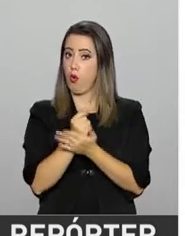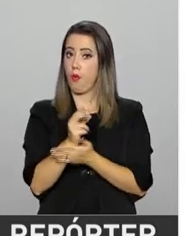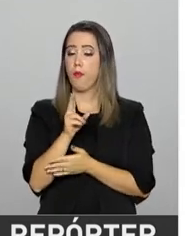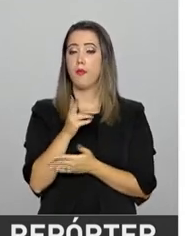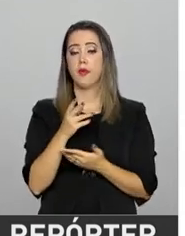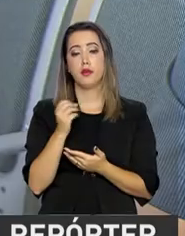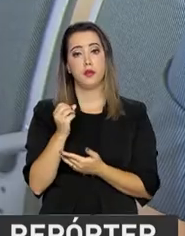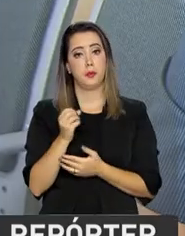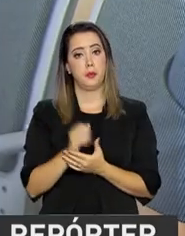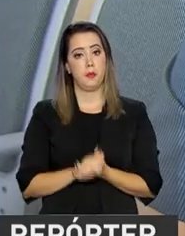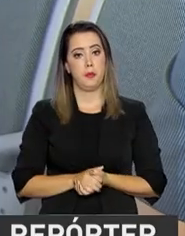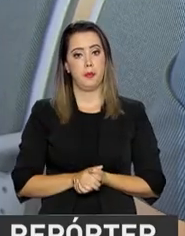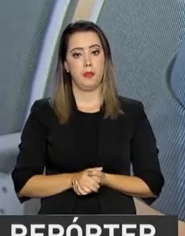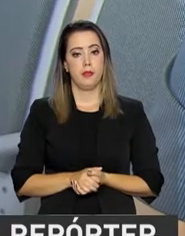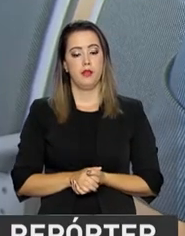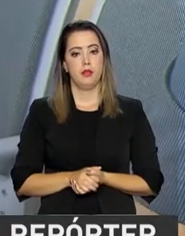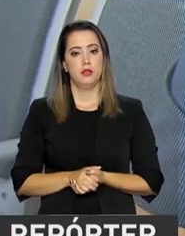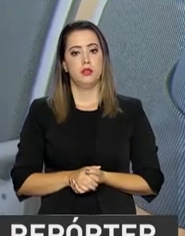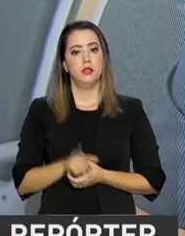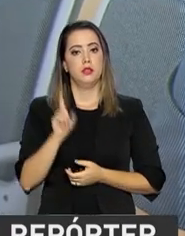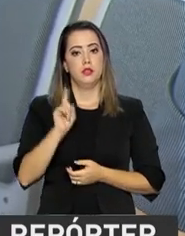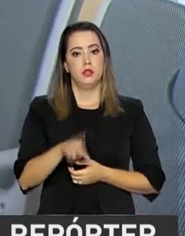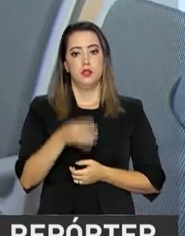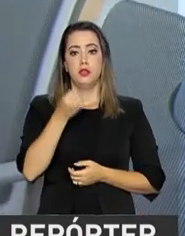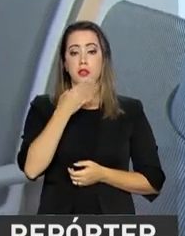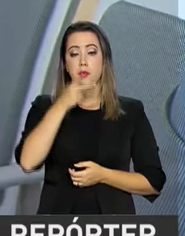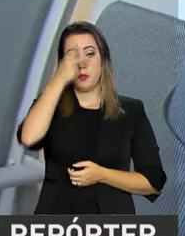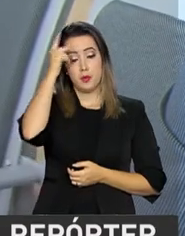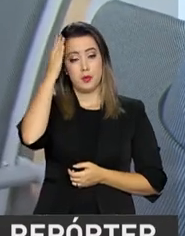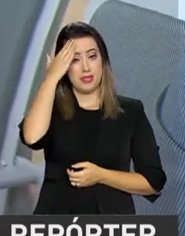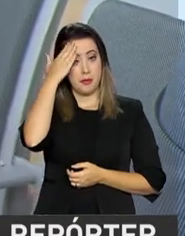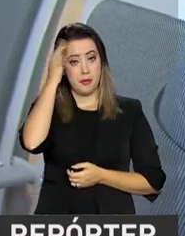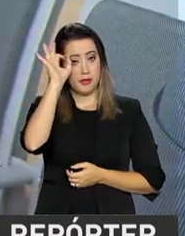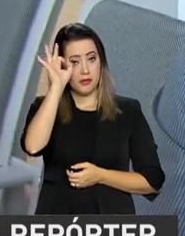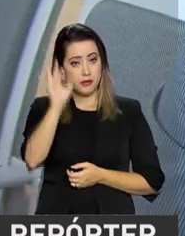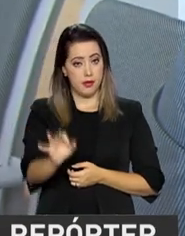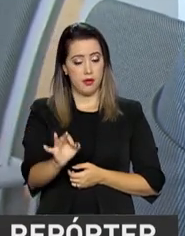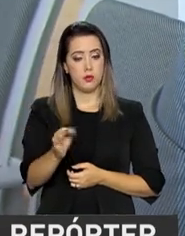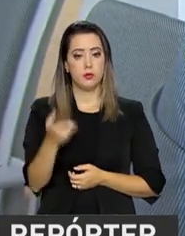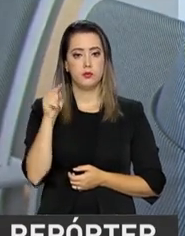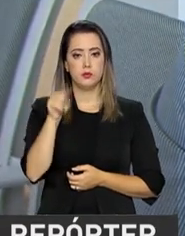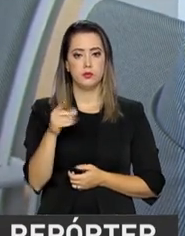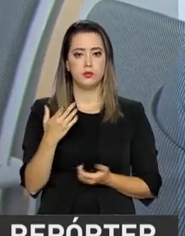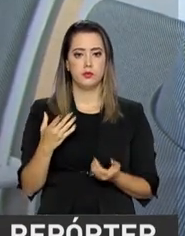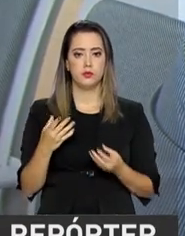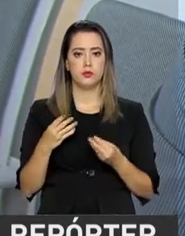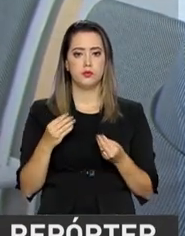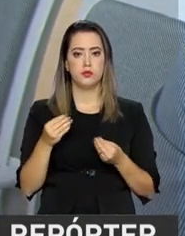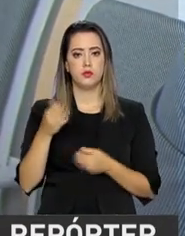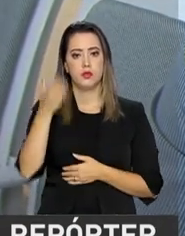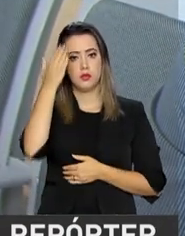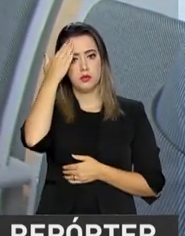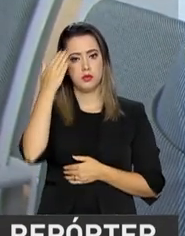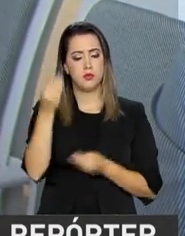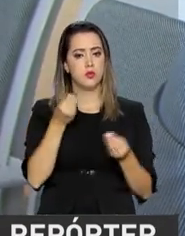ou serviço. É mais uma ferramenta para o consumidor se orientar, tá? Saber do